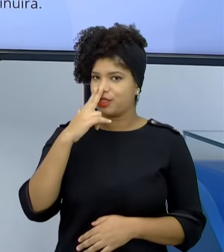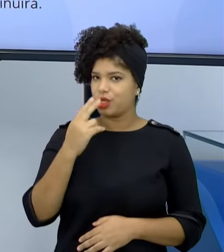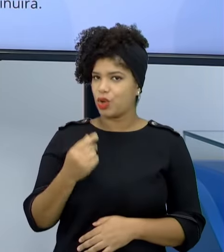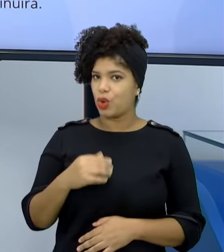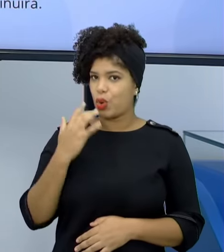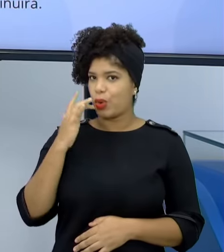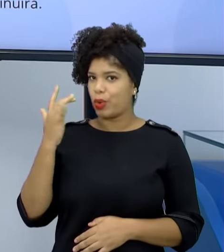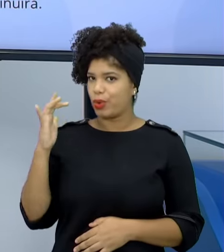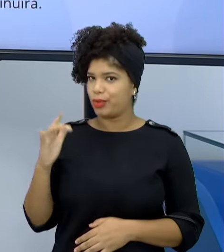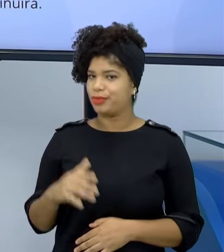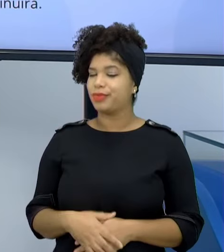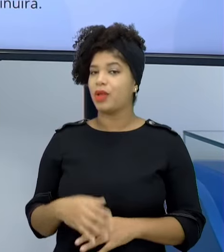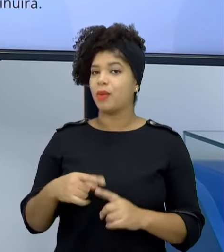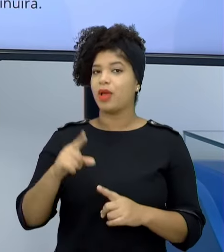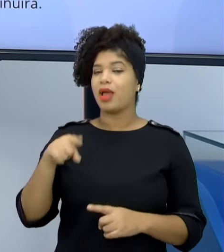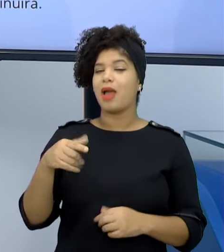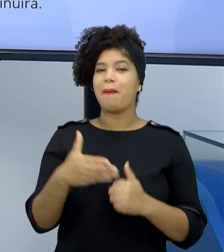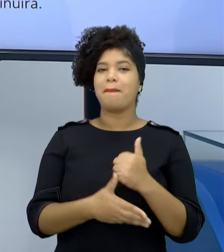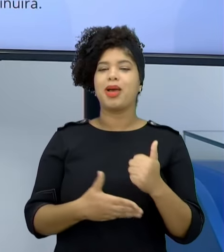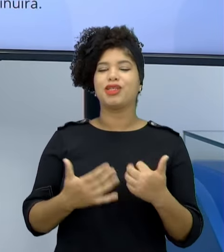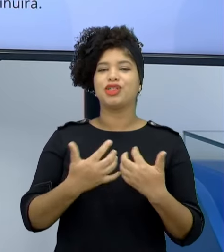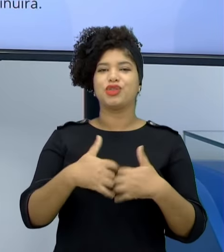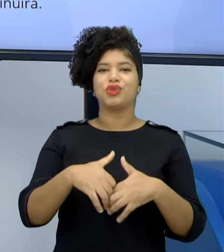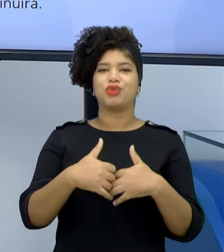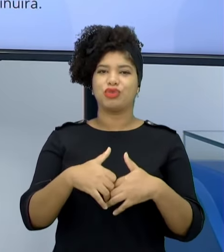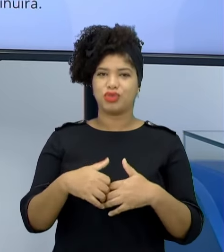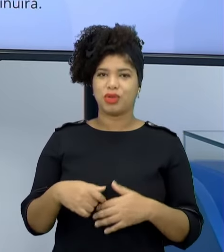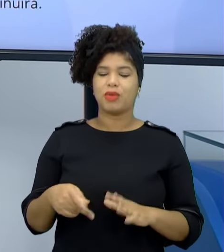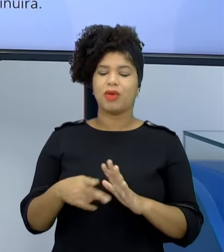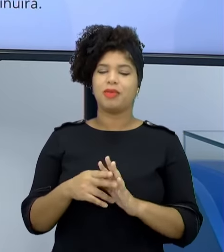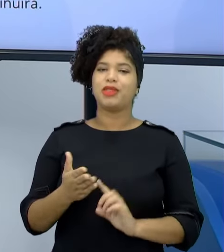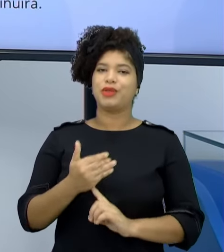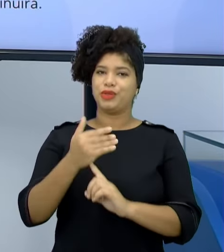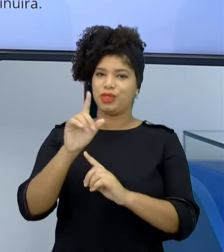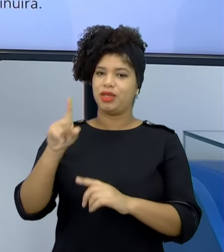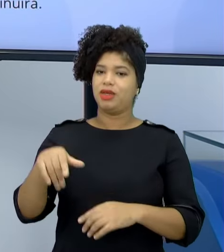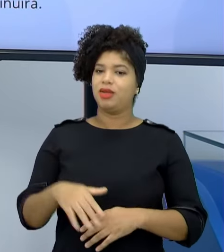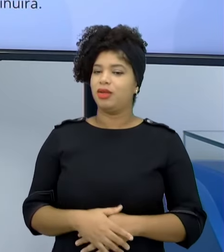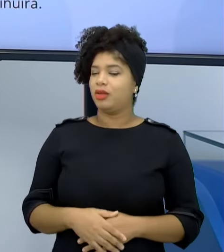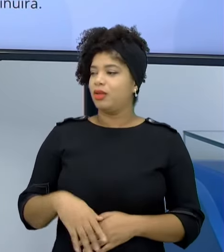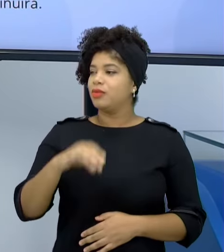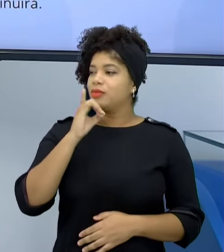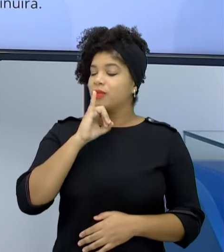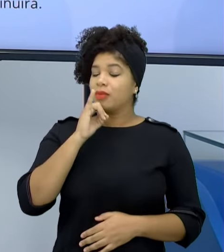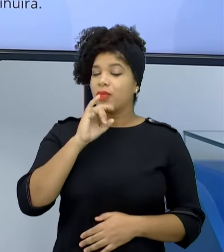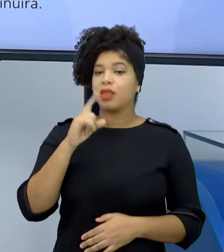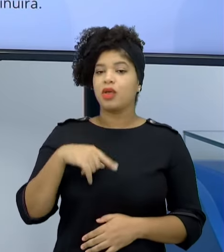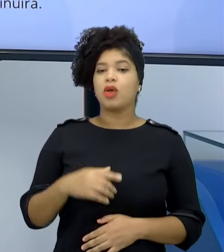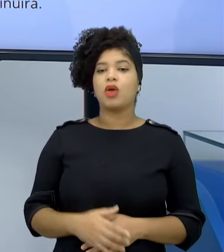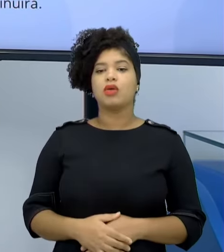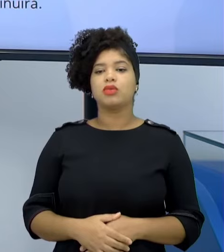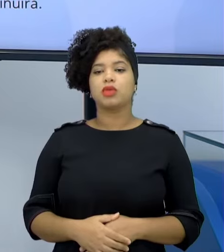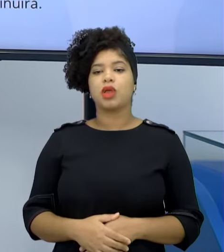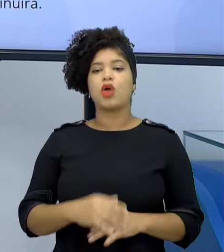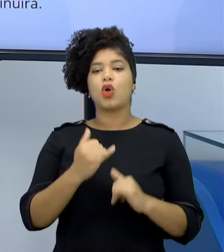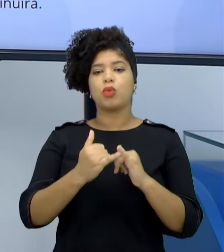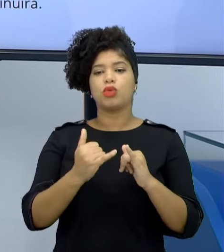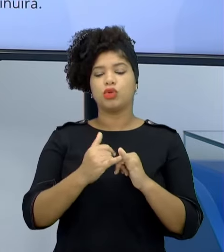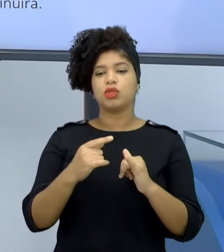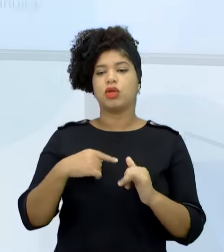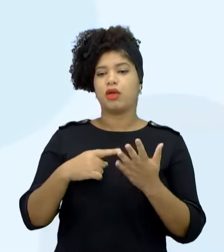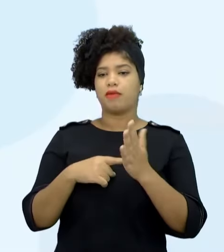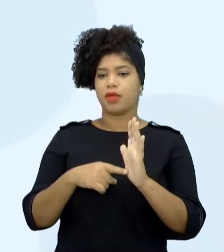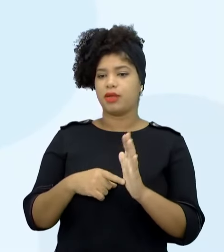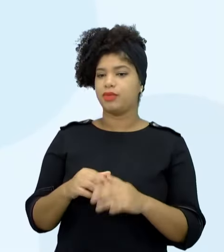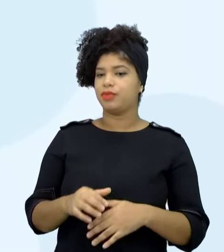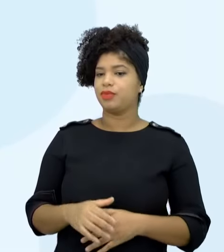porque ele é a base do funcionamento de tecnologia. Um exemplo aqui são os semicondutores, aqui eu estou descolando aqui